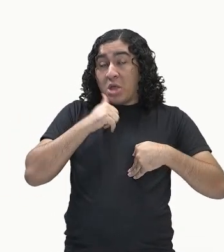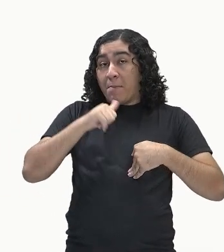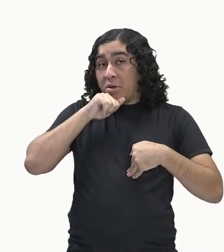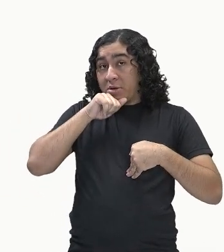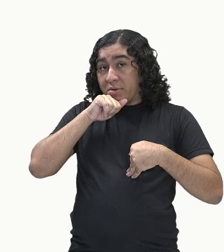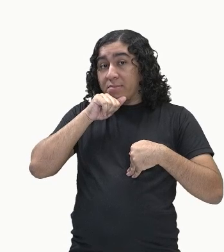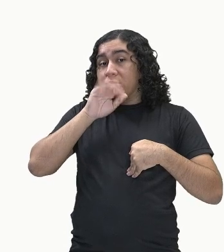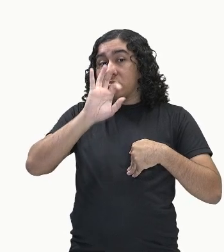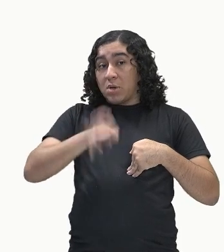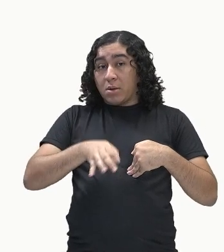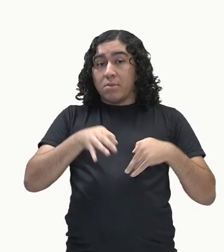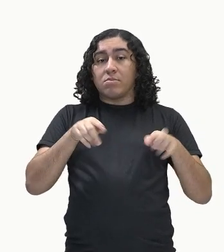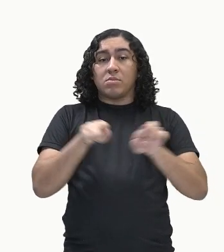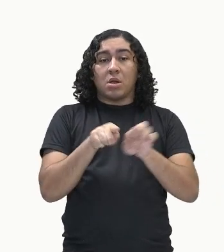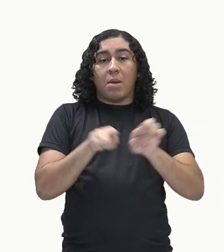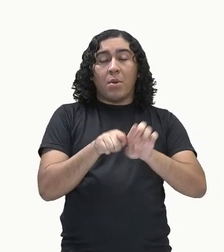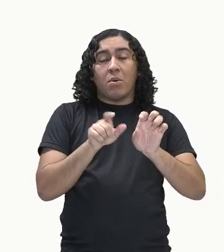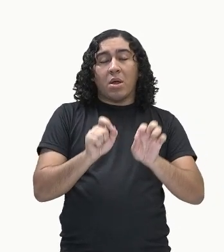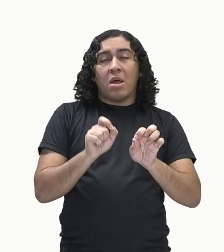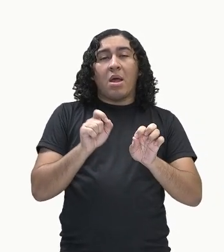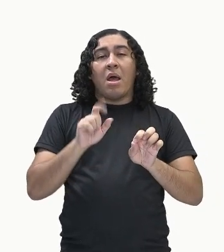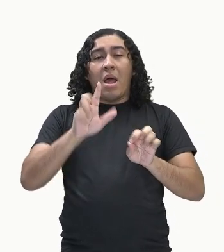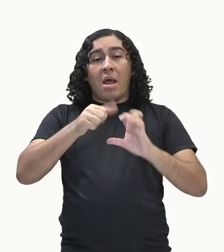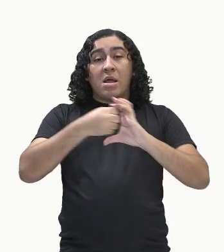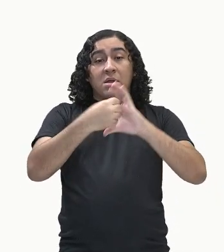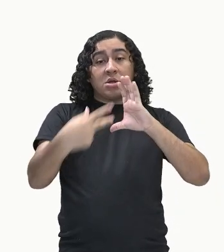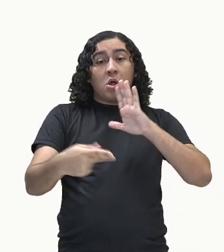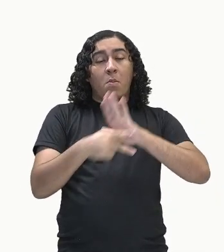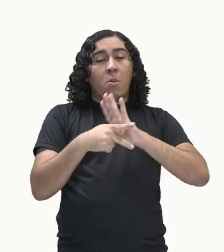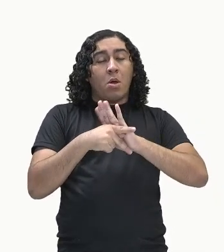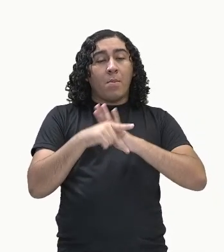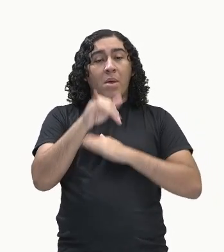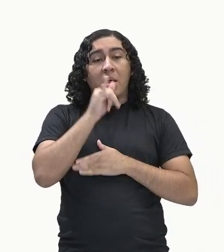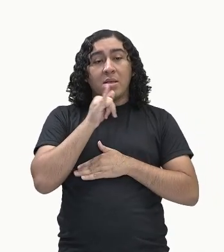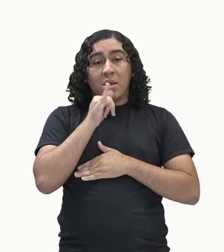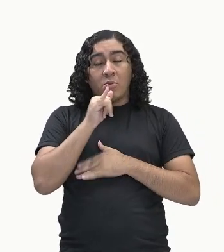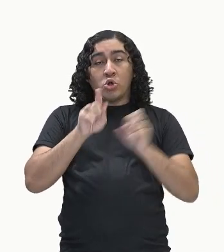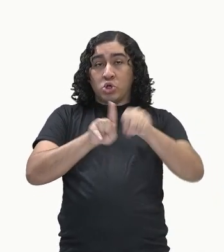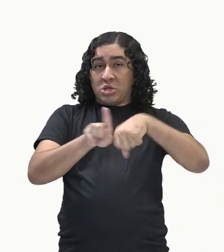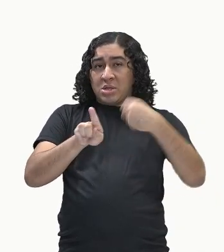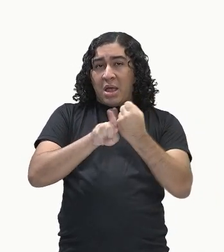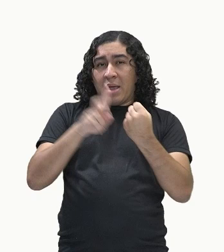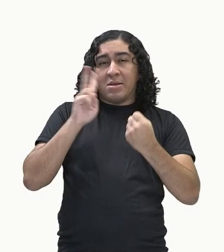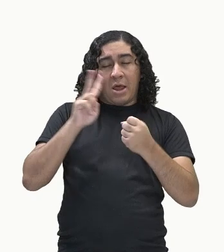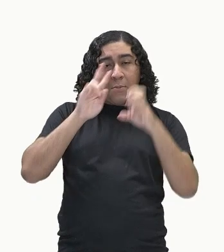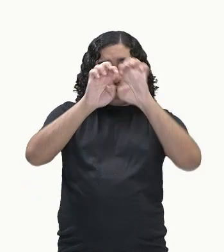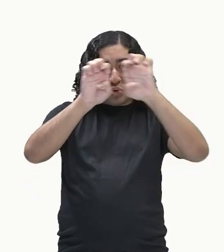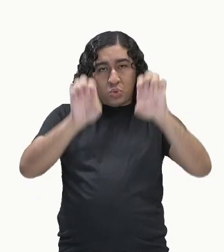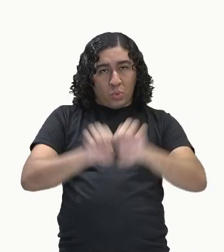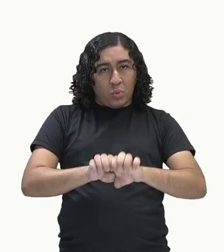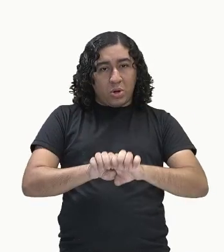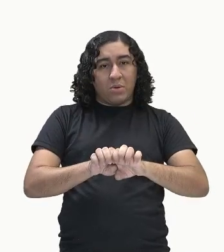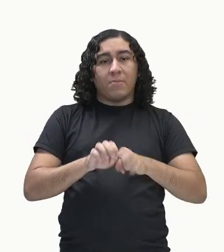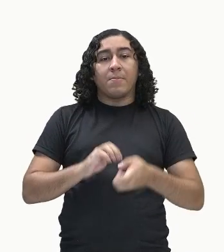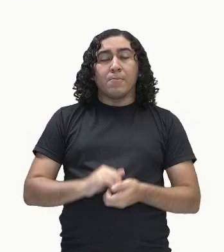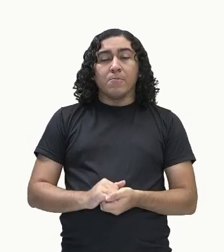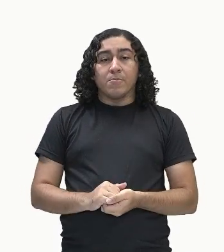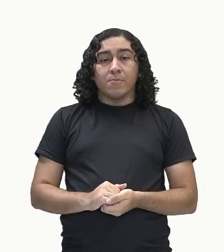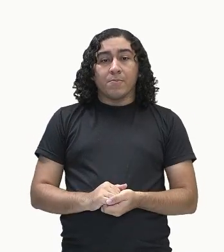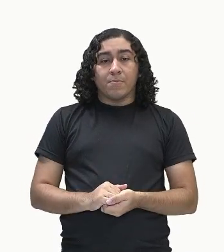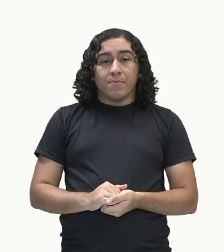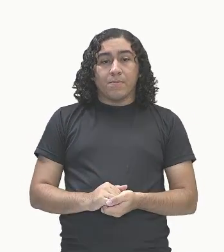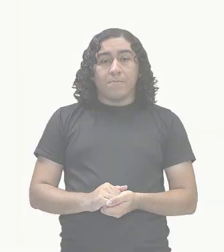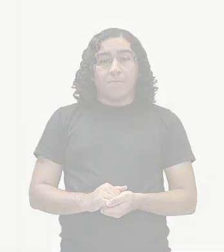materno, e aquela característica da sociabilidade, ela vai ser observada aqui,